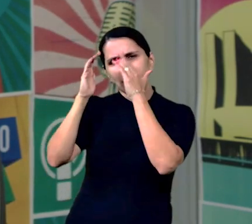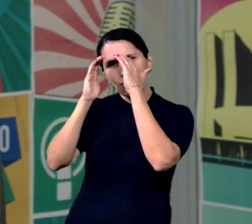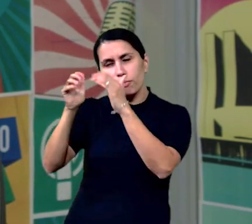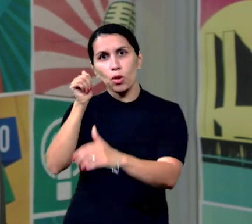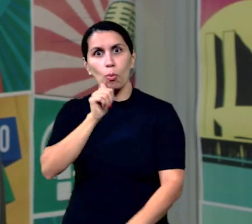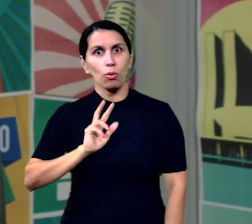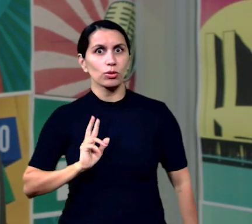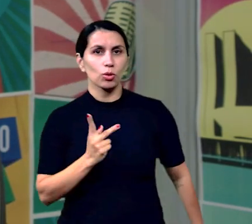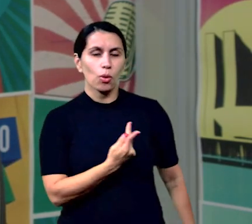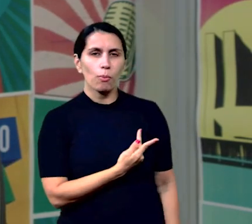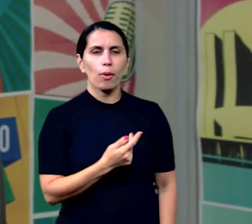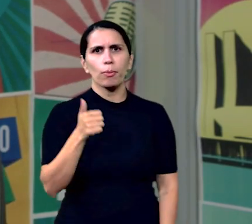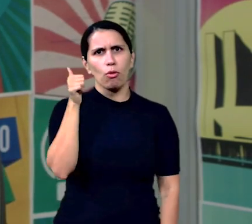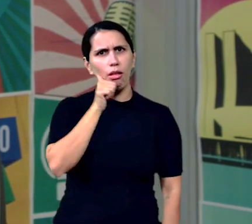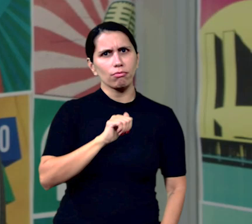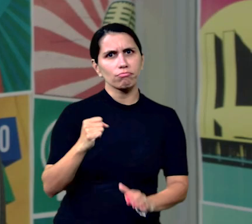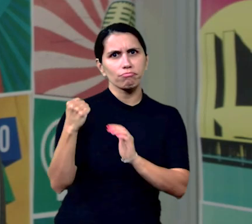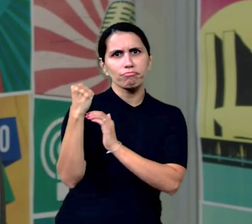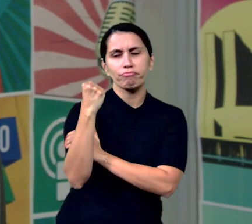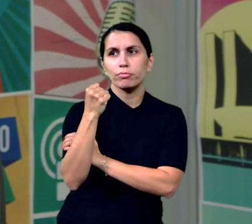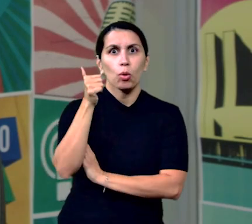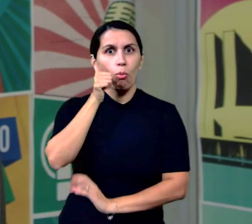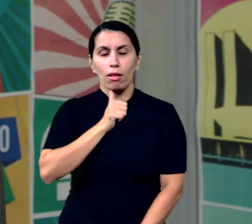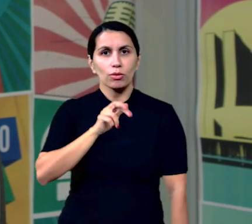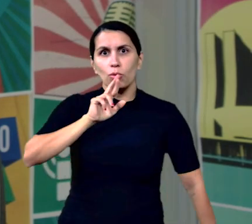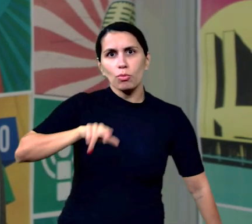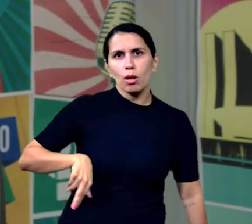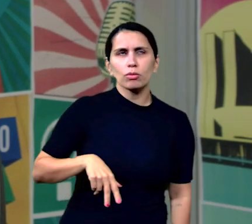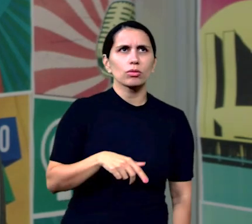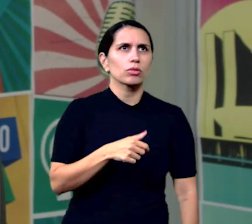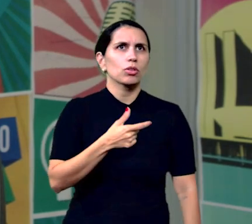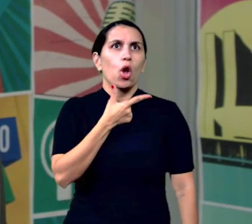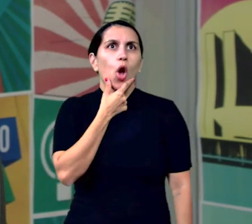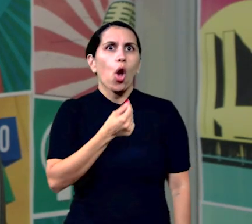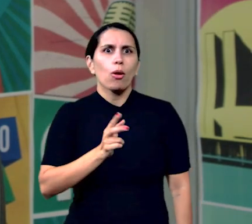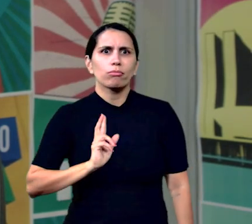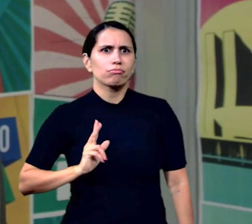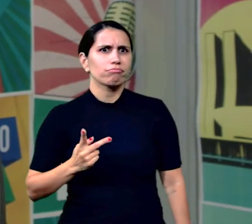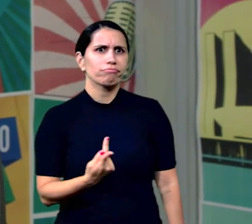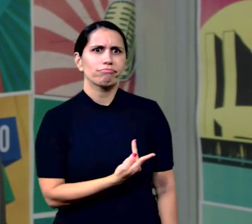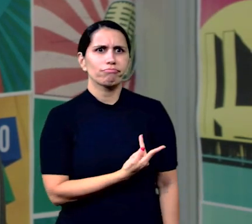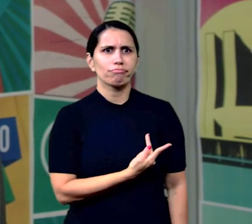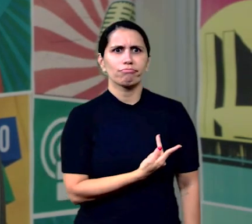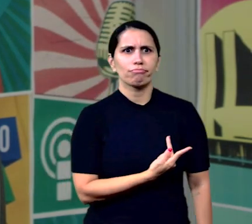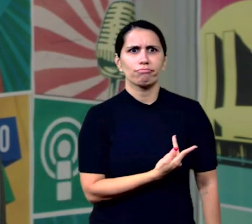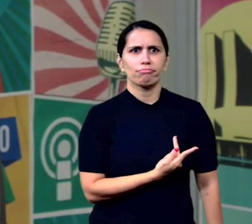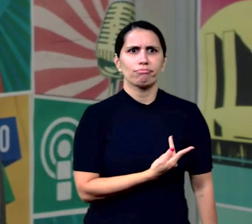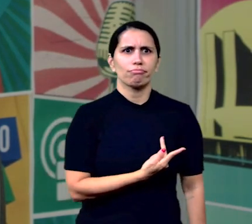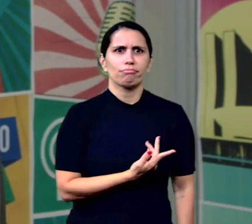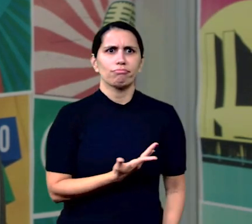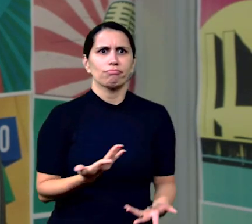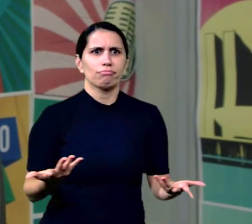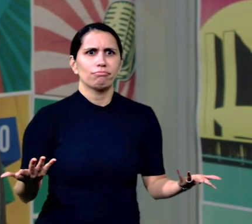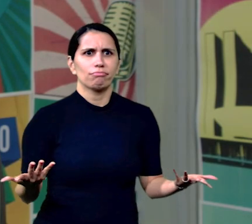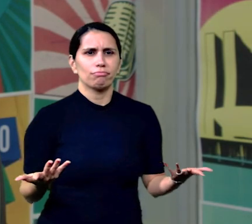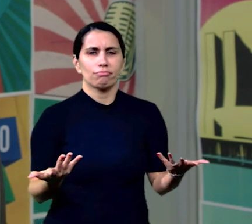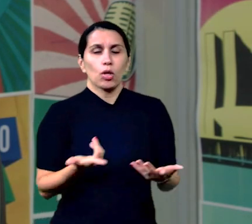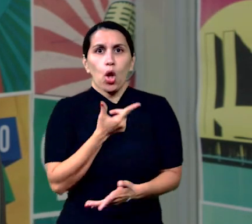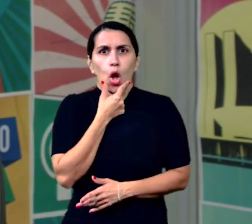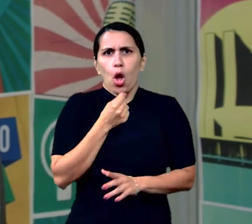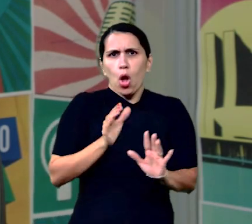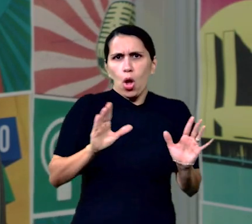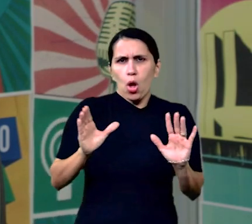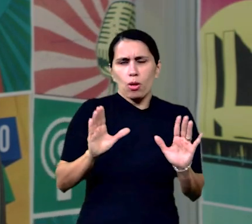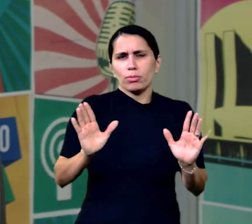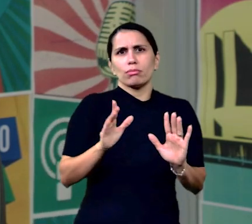mulheres trans, mulheres feministas, mulheres não feministas, homens trans, homens, que